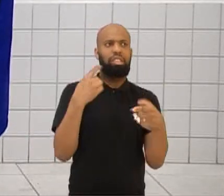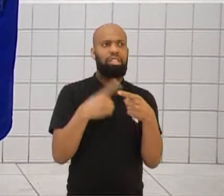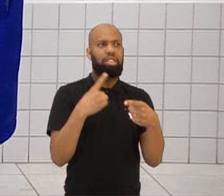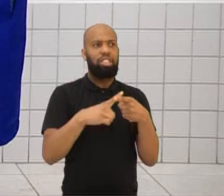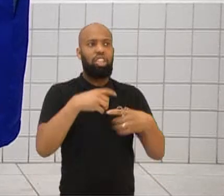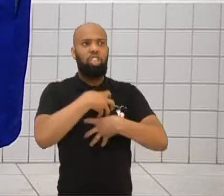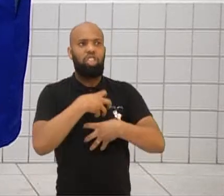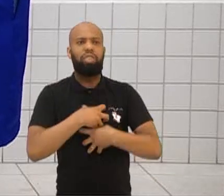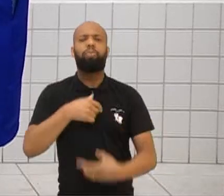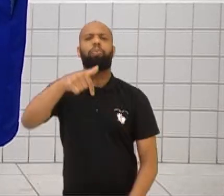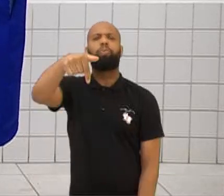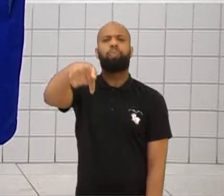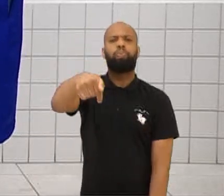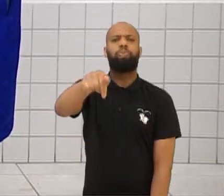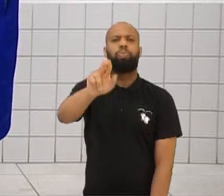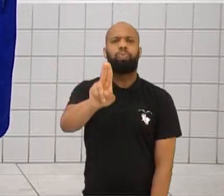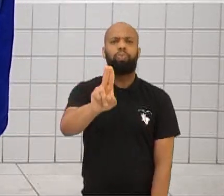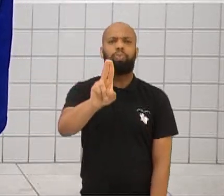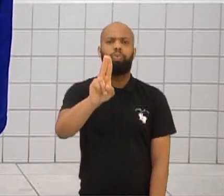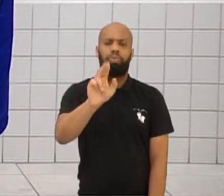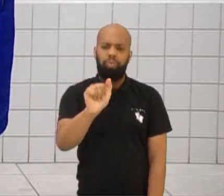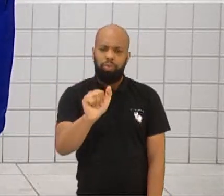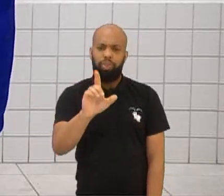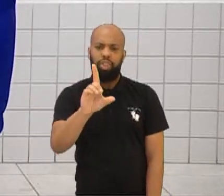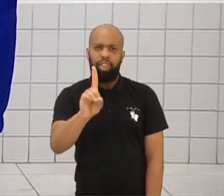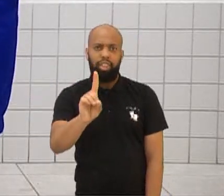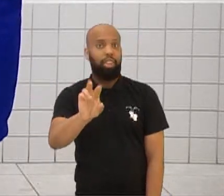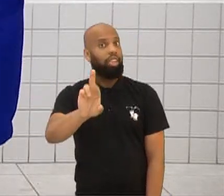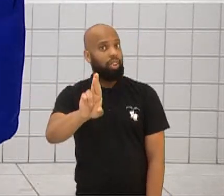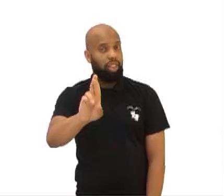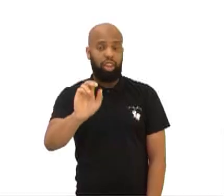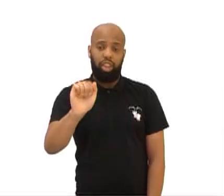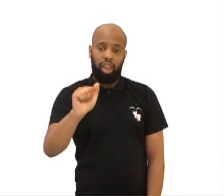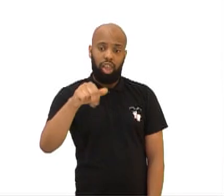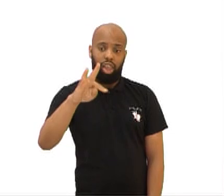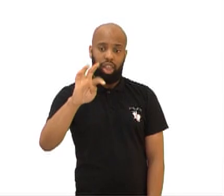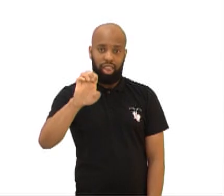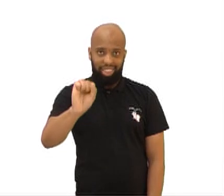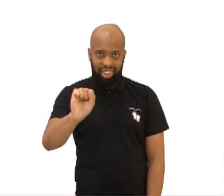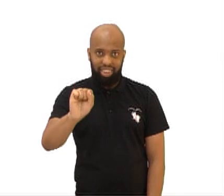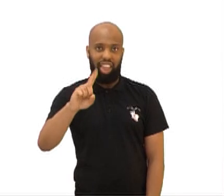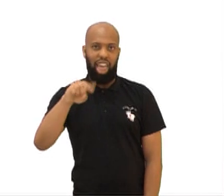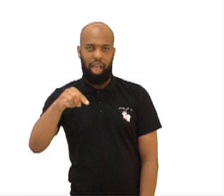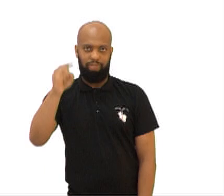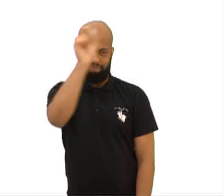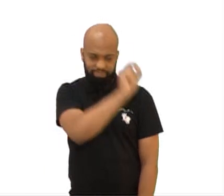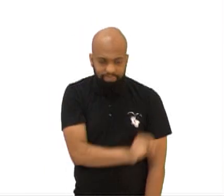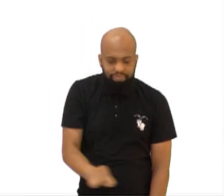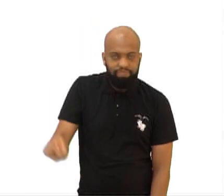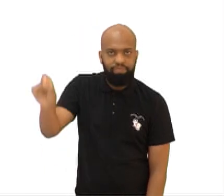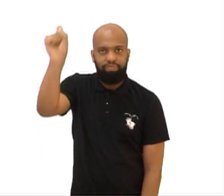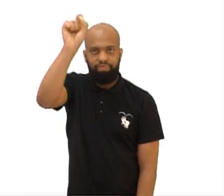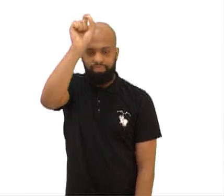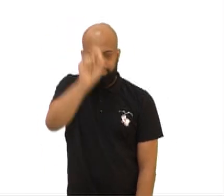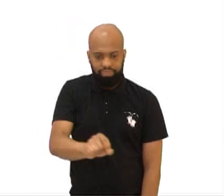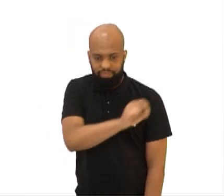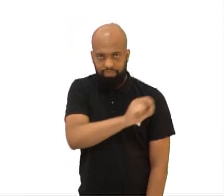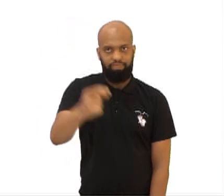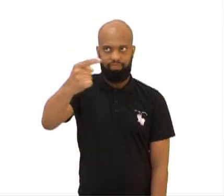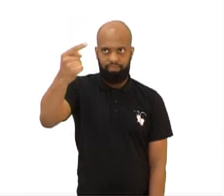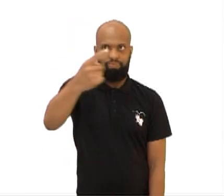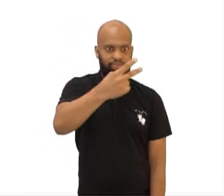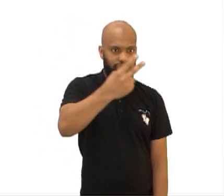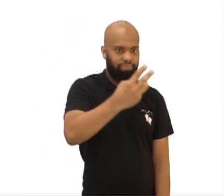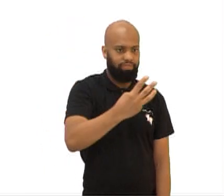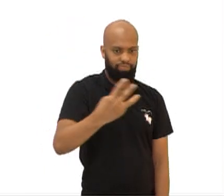nos quadrantes. Vamos ver a resposta e a explicação dessa proposição, dessa pergunta? Vamos sim. Então, a resposta correta é a